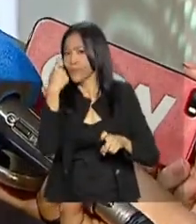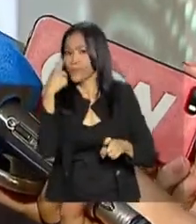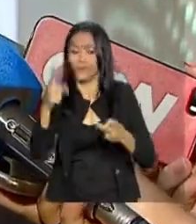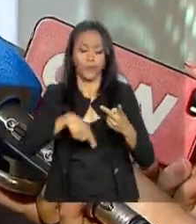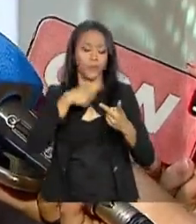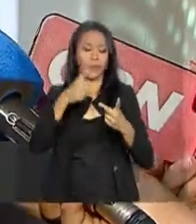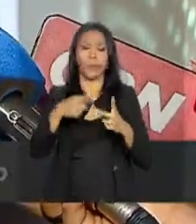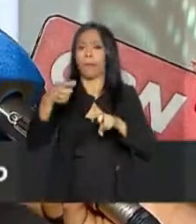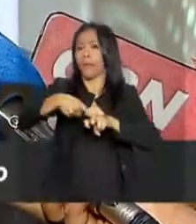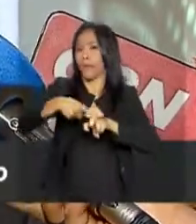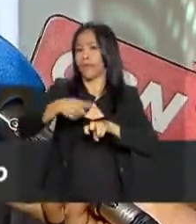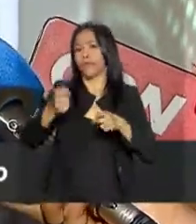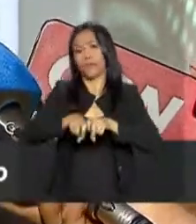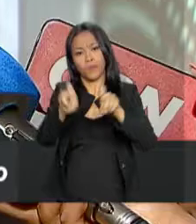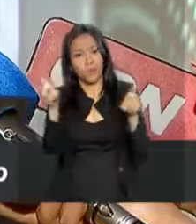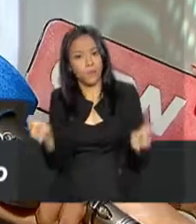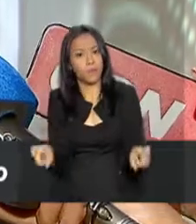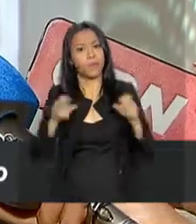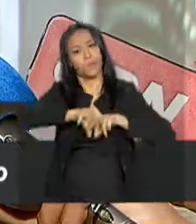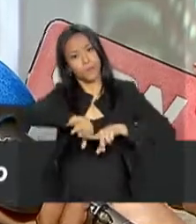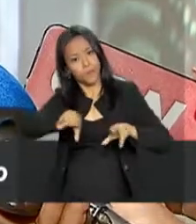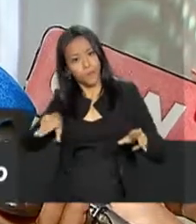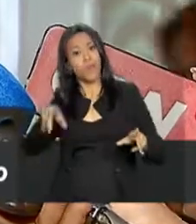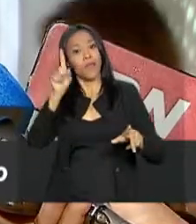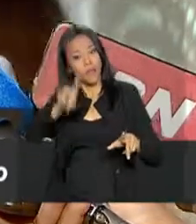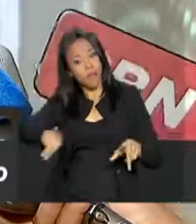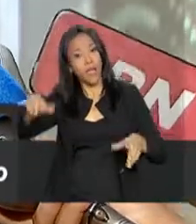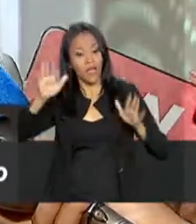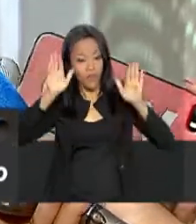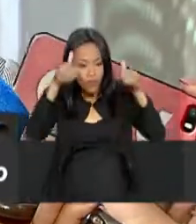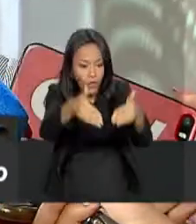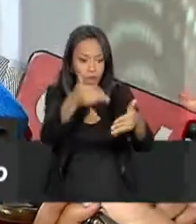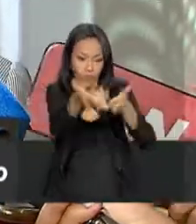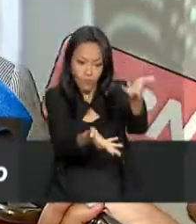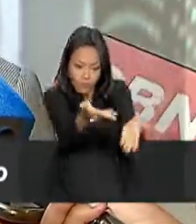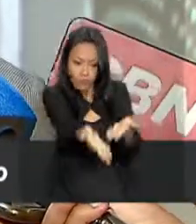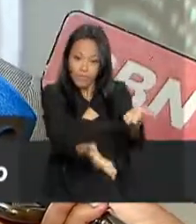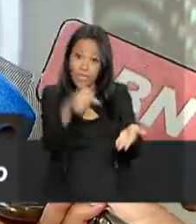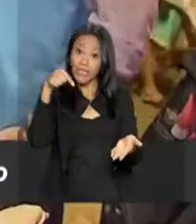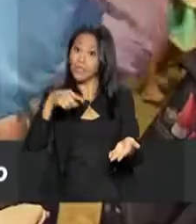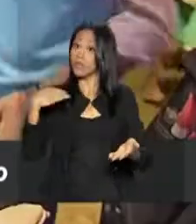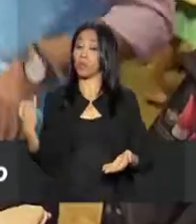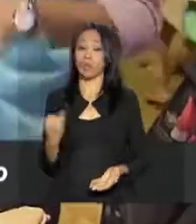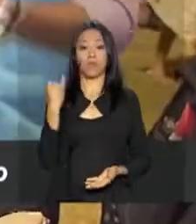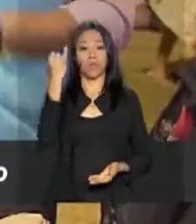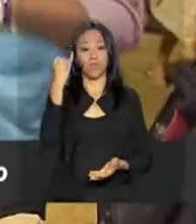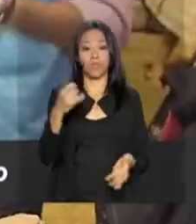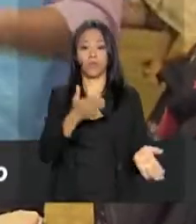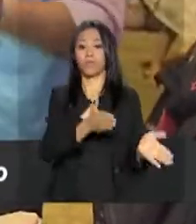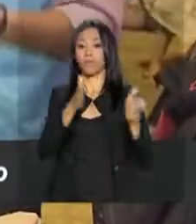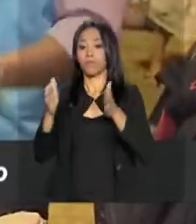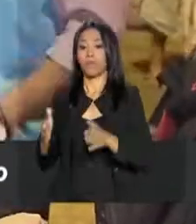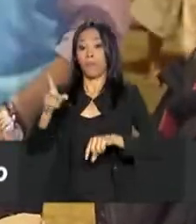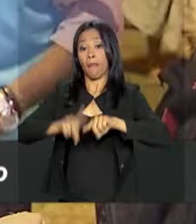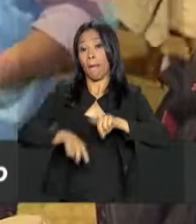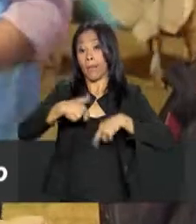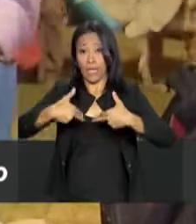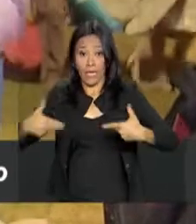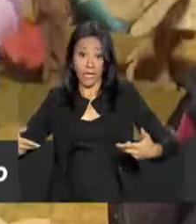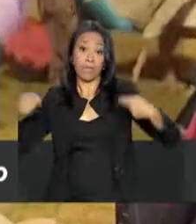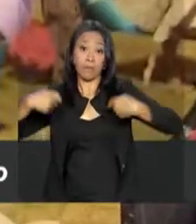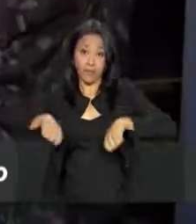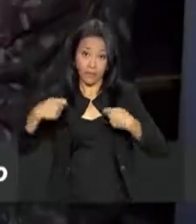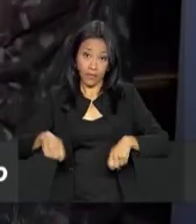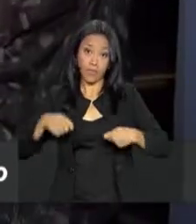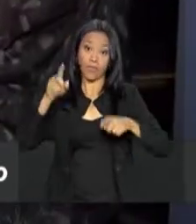ginecologistas enfim com atendimento específicos isso é muito importante para este momento os materiais necessários para a ação